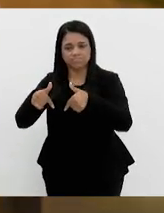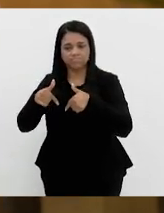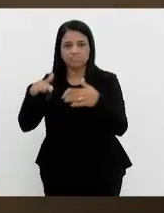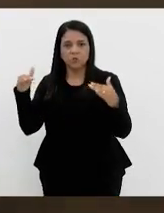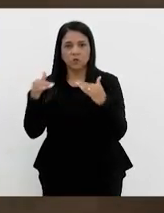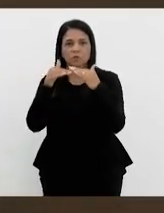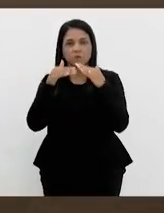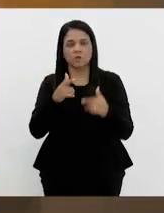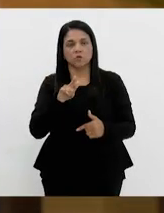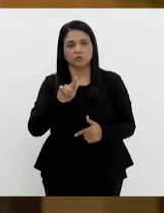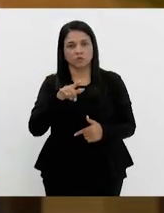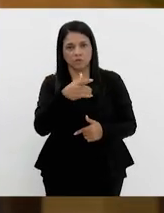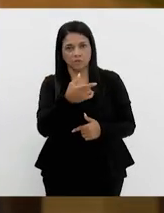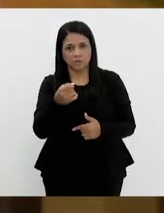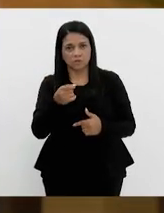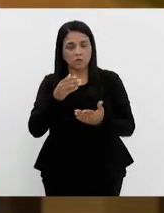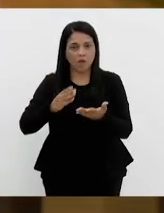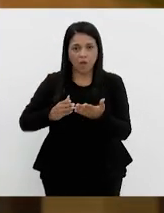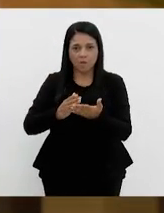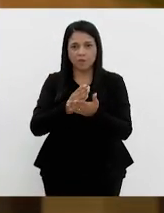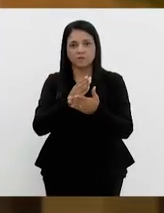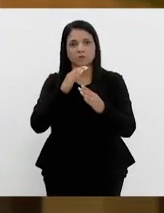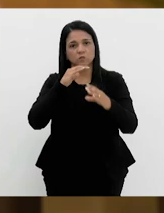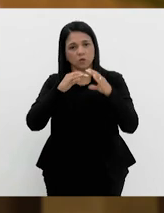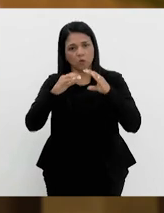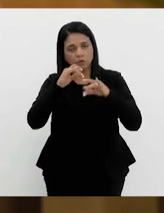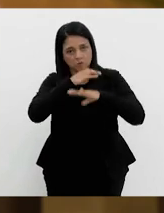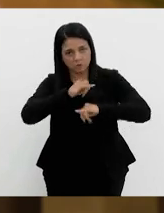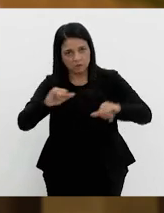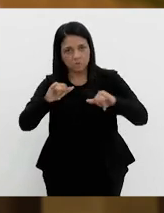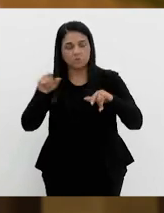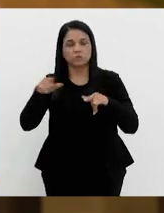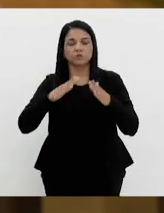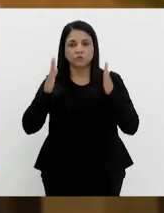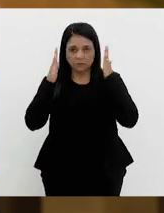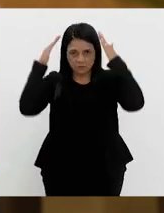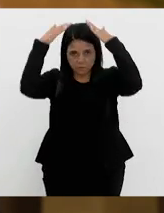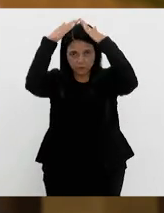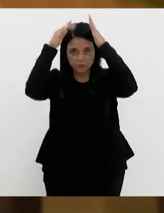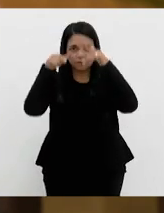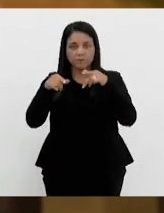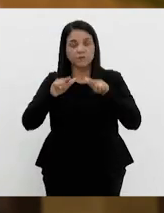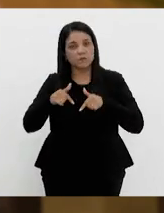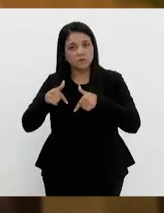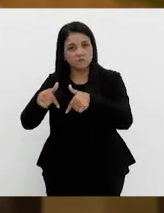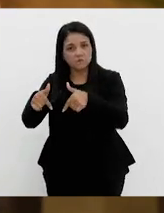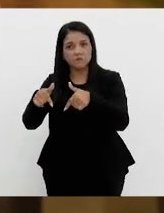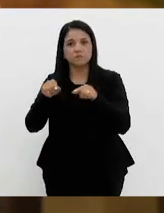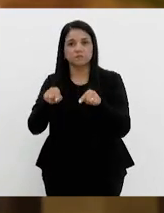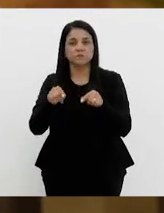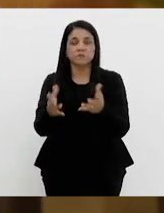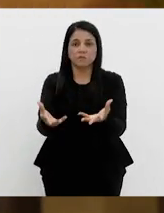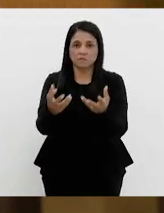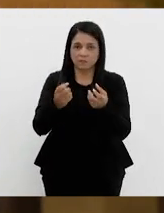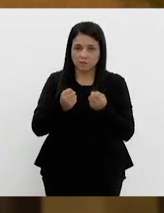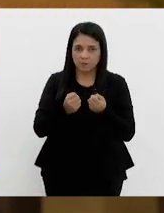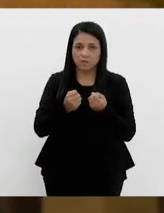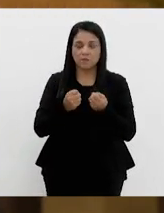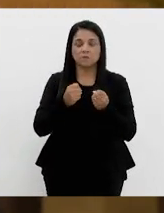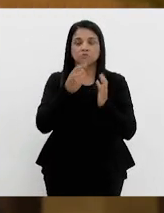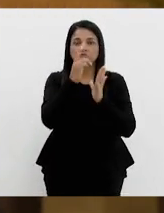com aprovação e comunicado do arcebispo as sugestões de iniciativas prospectadas e recebidas nos termos deste